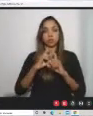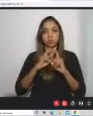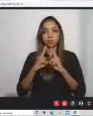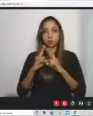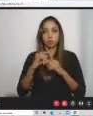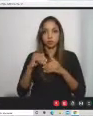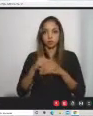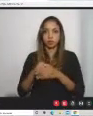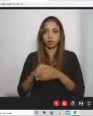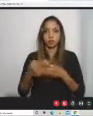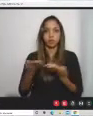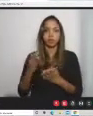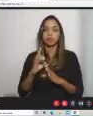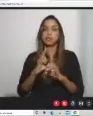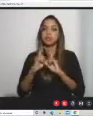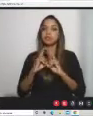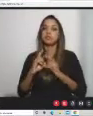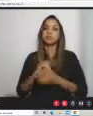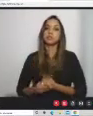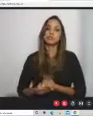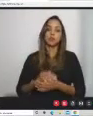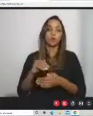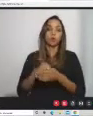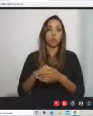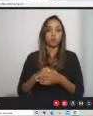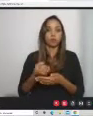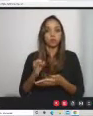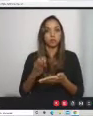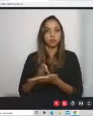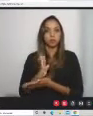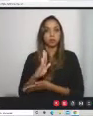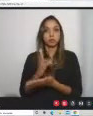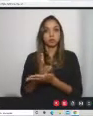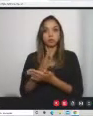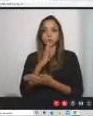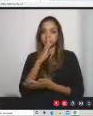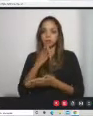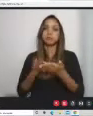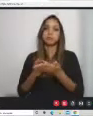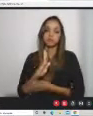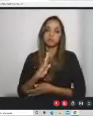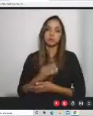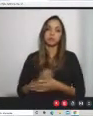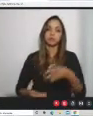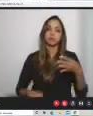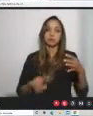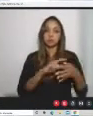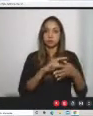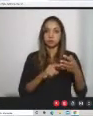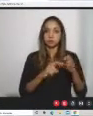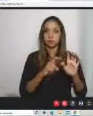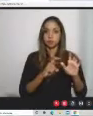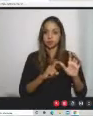Em discussão, em votação, aqueles que aprovam isso como se encontram, aprovado. Quinto item da pauta é o projeto de